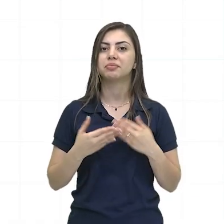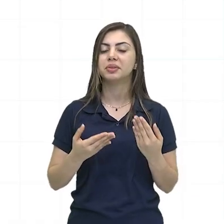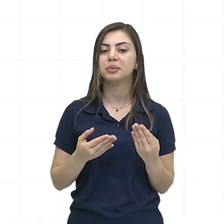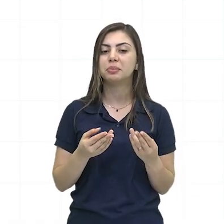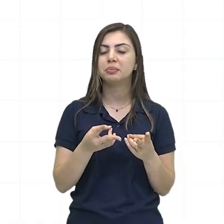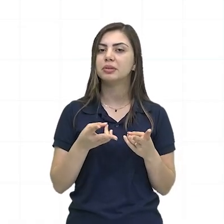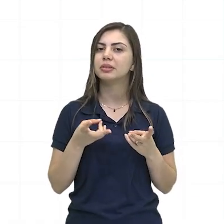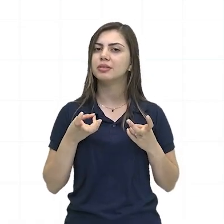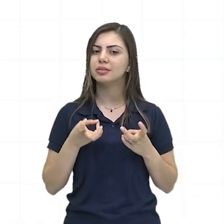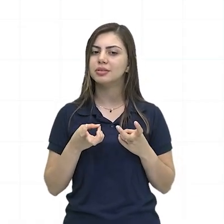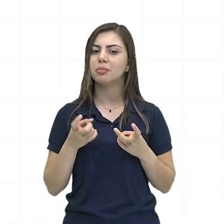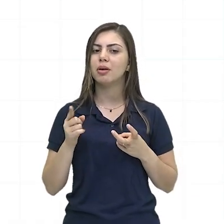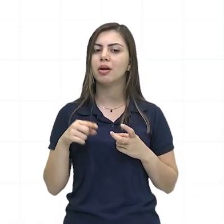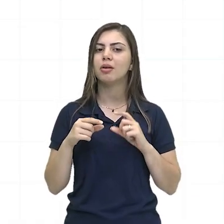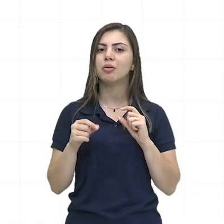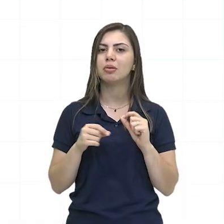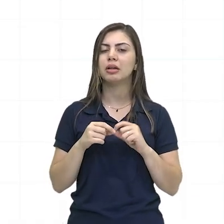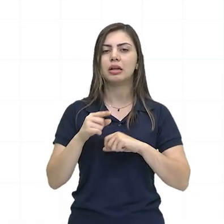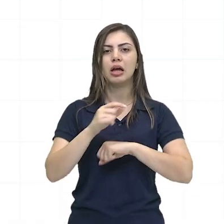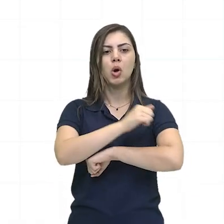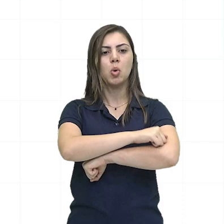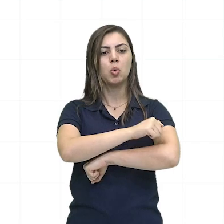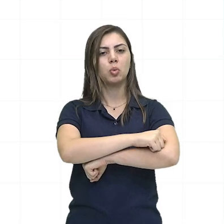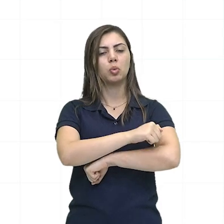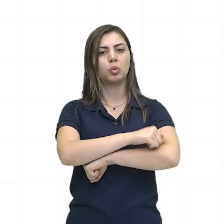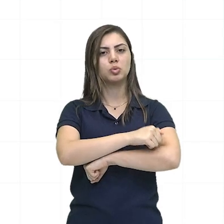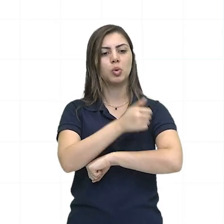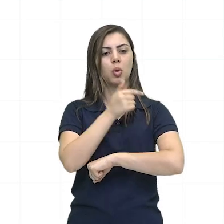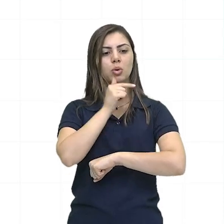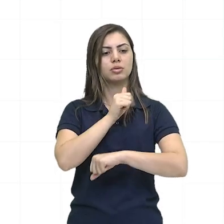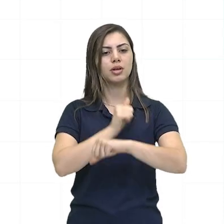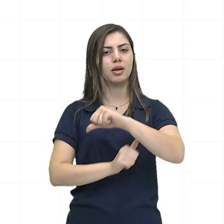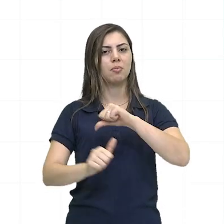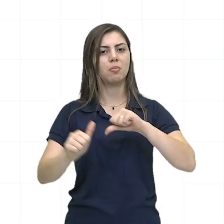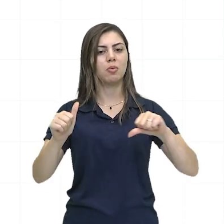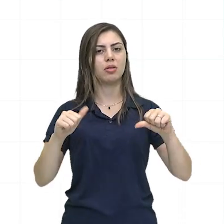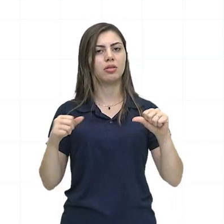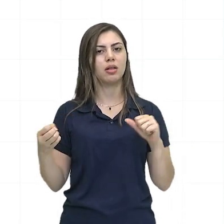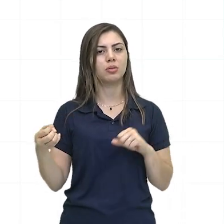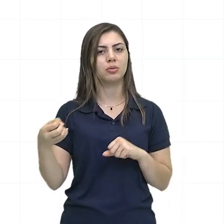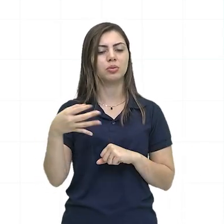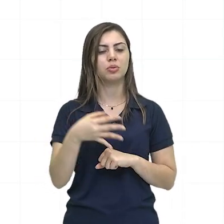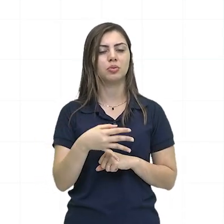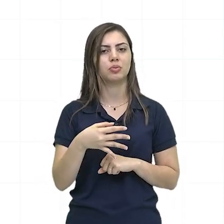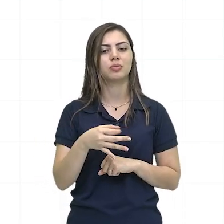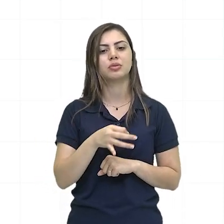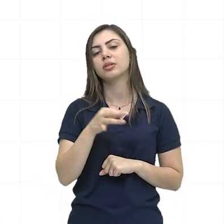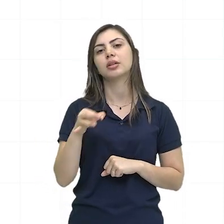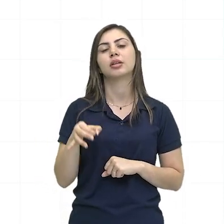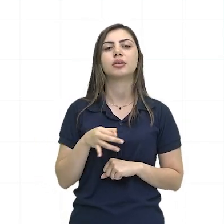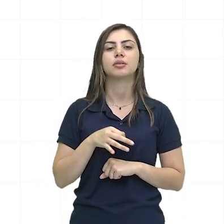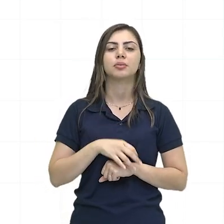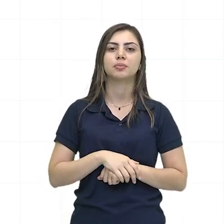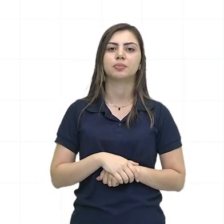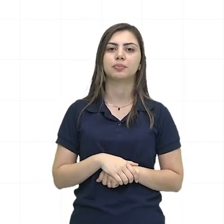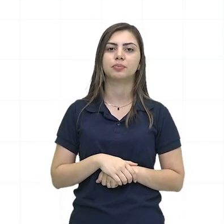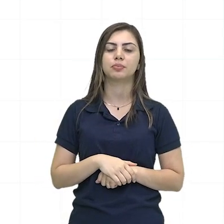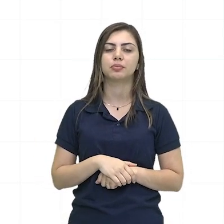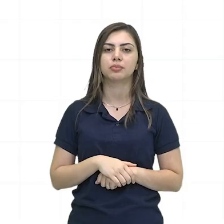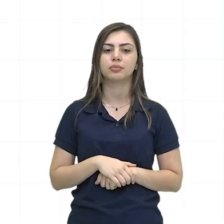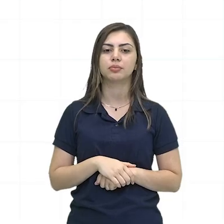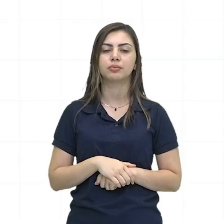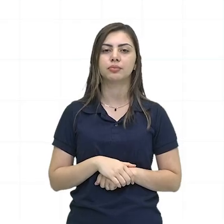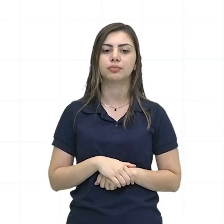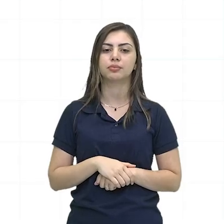só aí um tecido autossustentável, né? Onde eles vão fazer o papel de remodelação óssea,